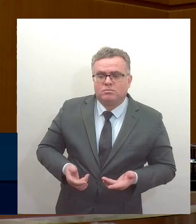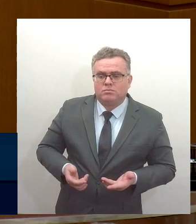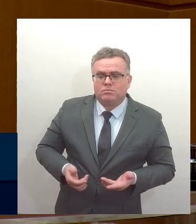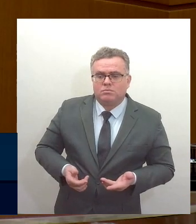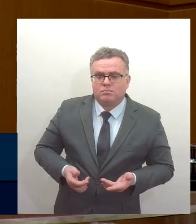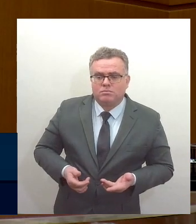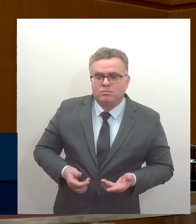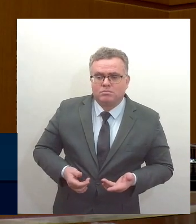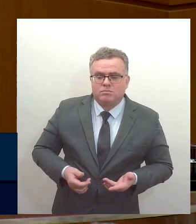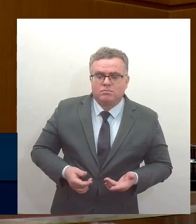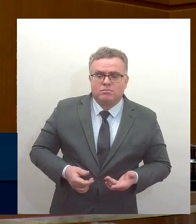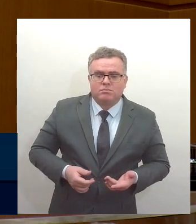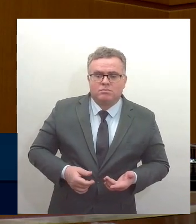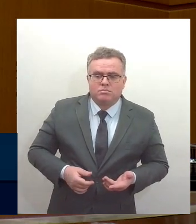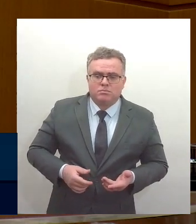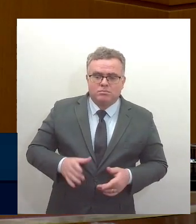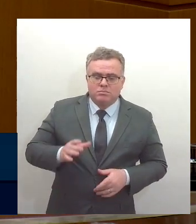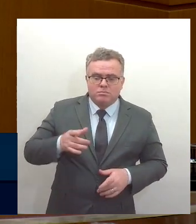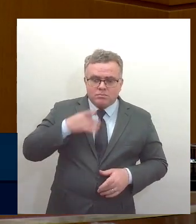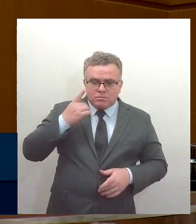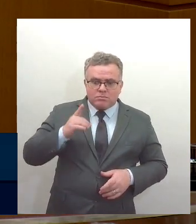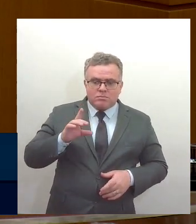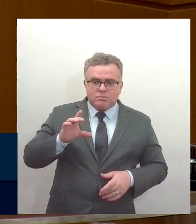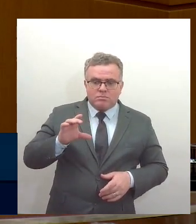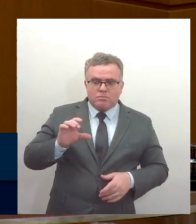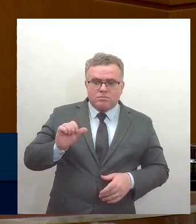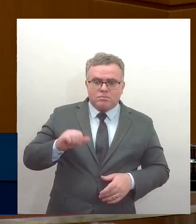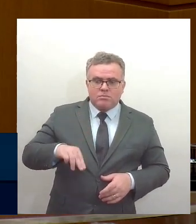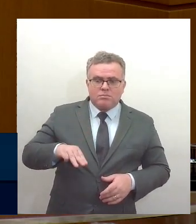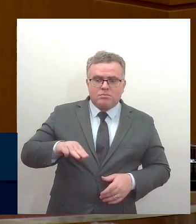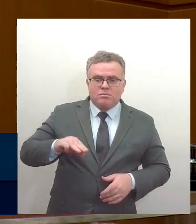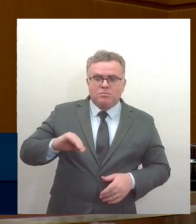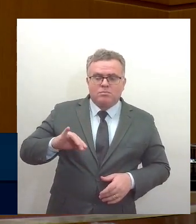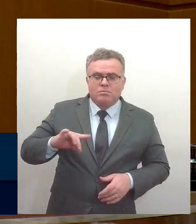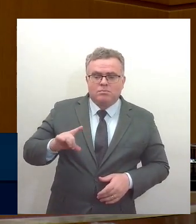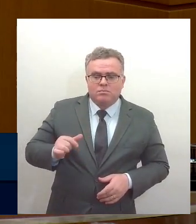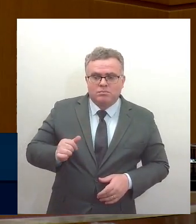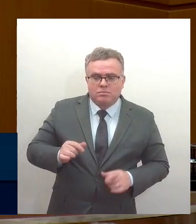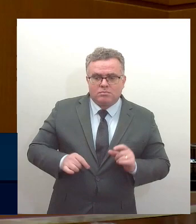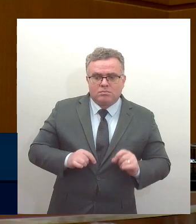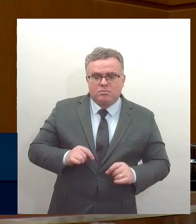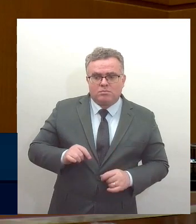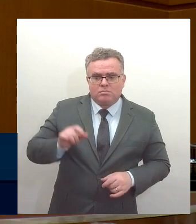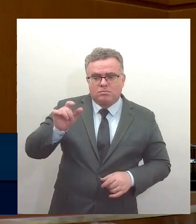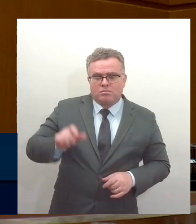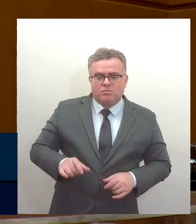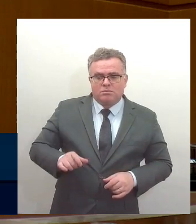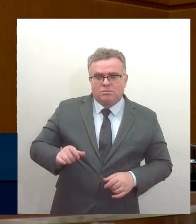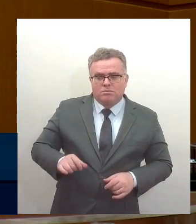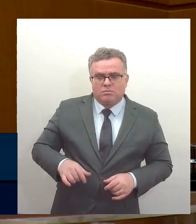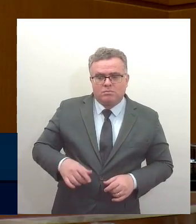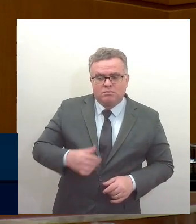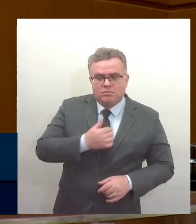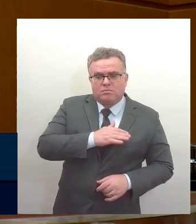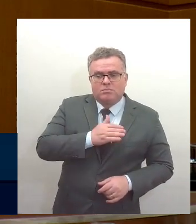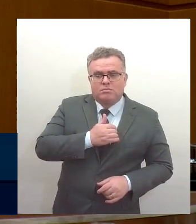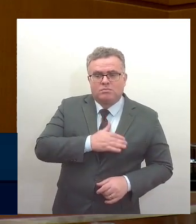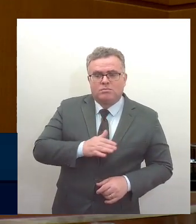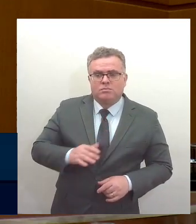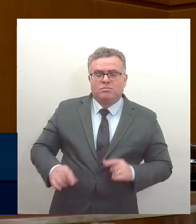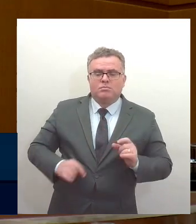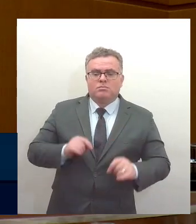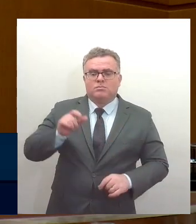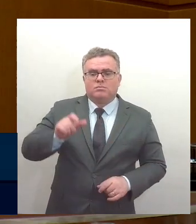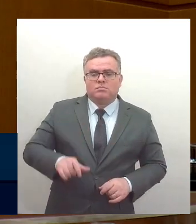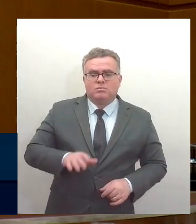a pessoa acha que, não, fulano de tal está com preconceito porque aquela criança é autista. Muitas das vezes